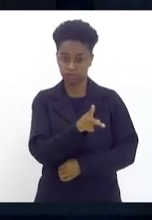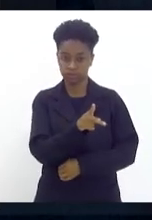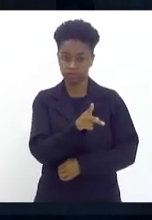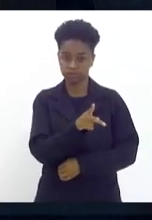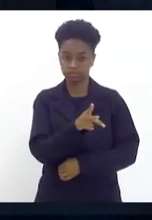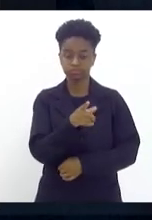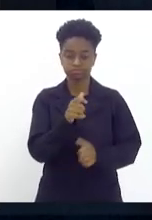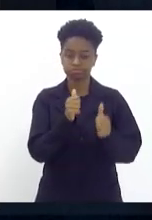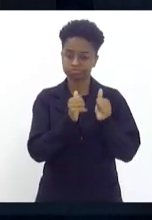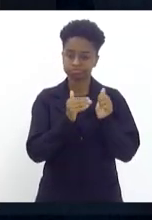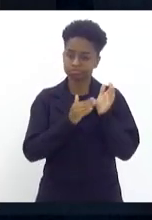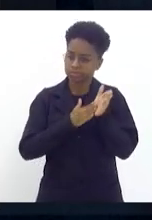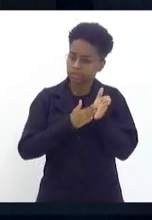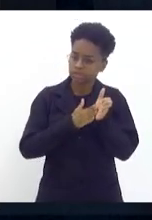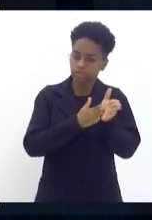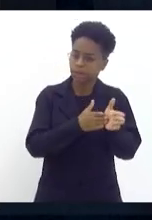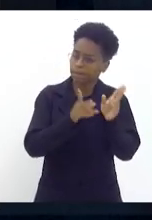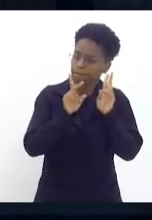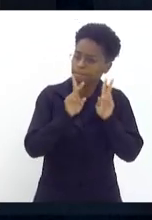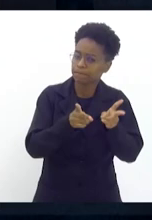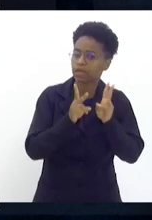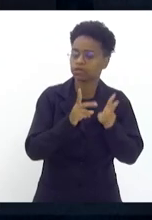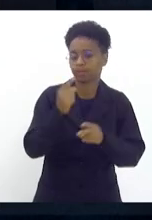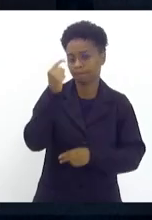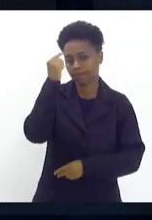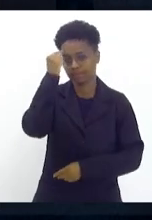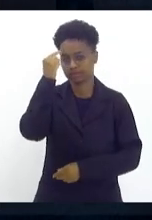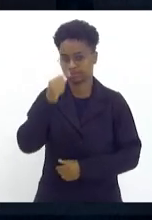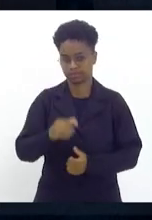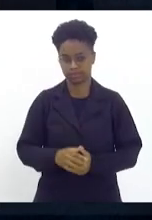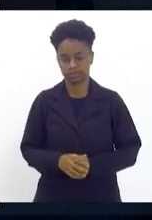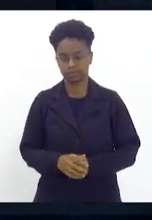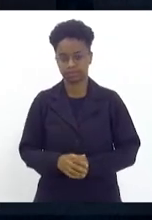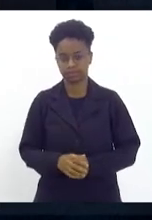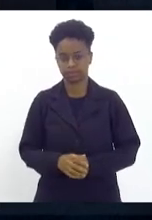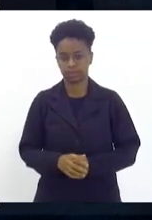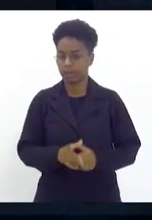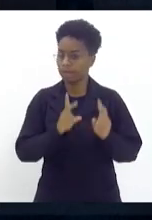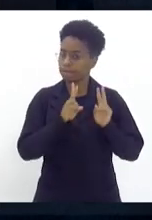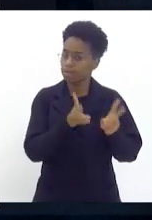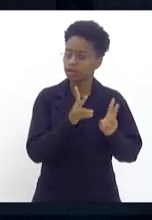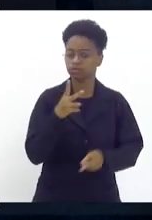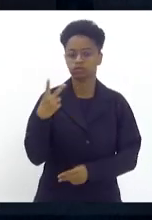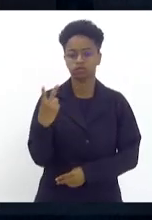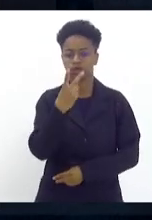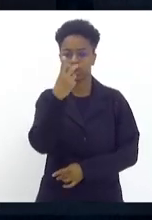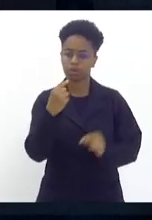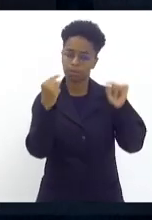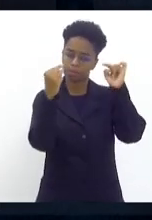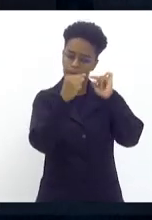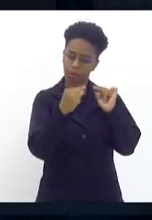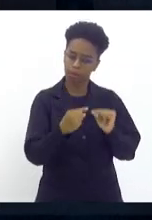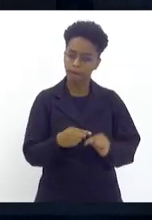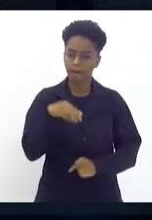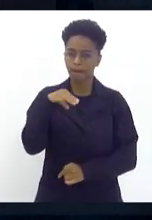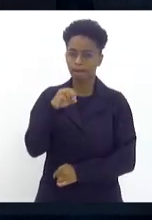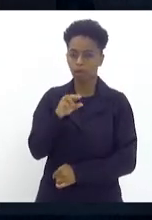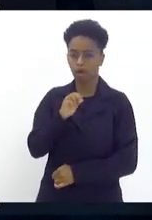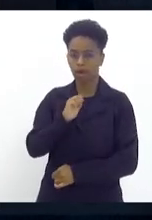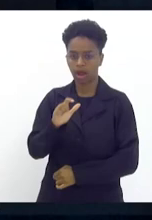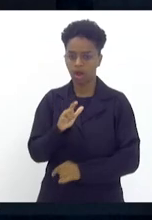totalmente alinhados ao seu pensamento, aos seus valores, à sua moral, à sua